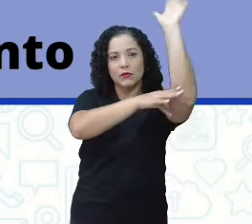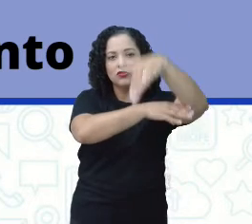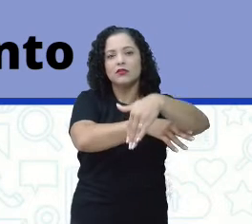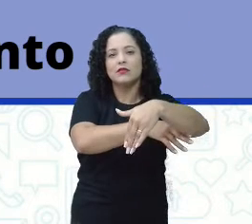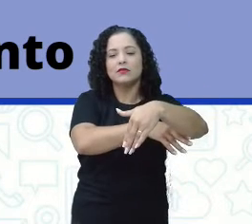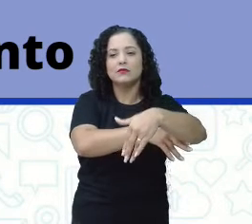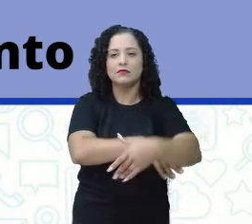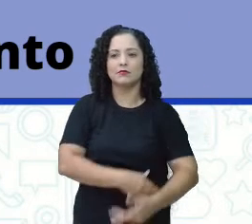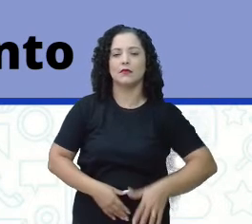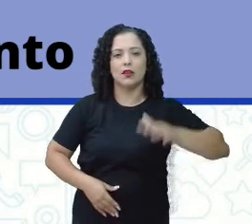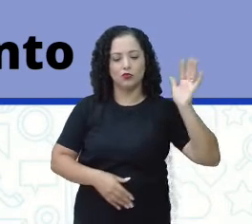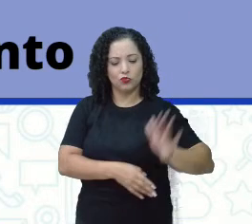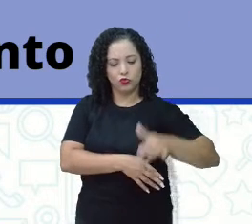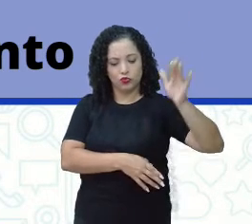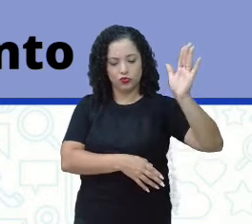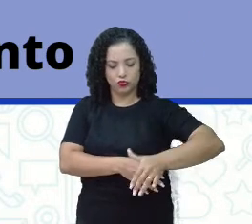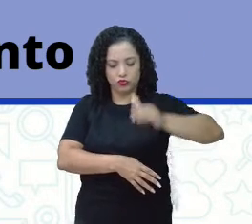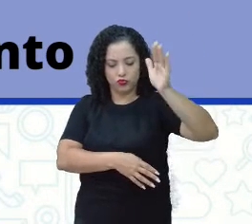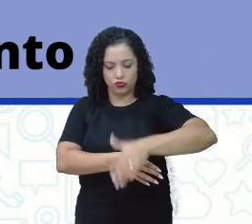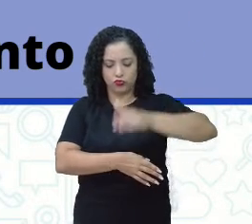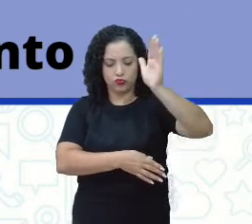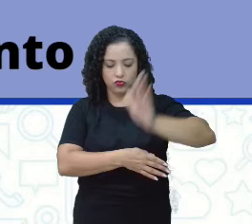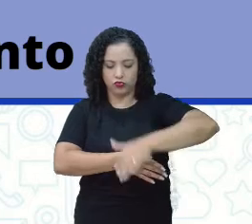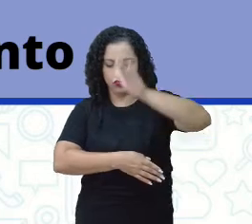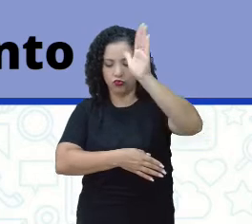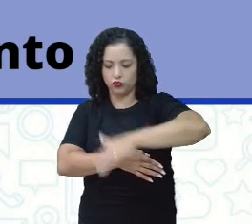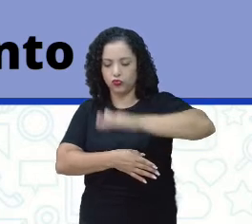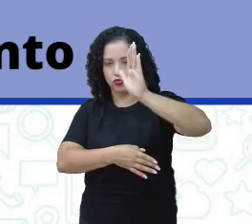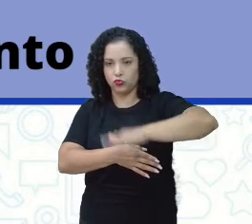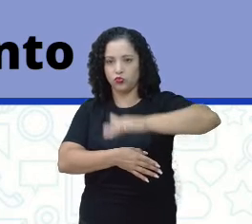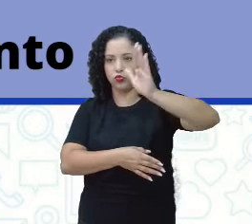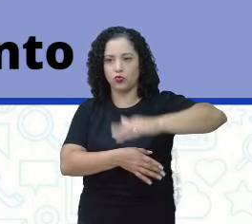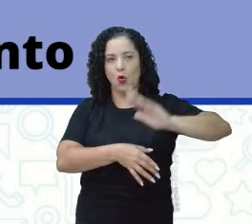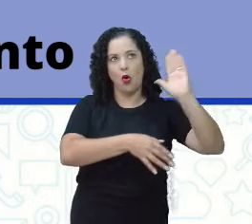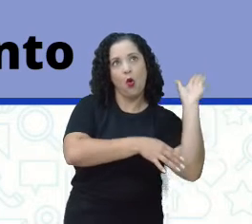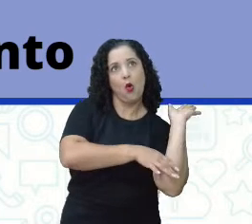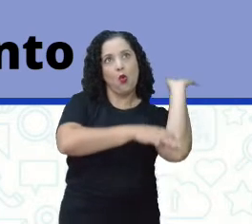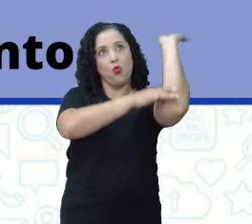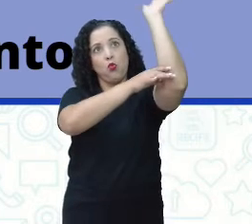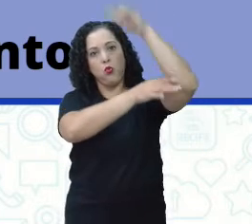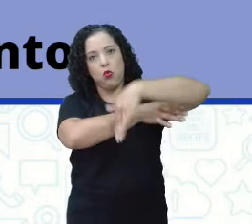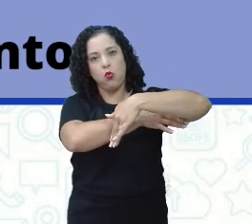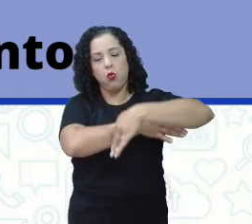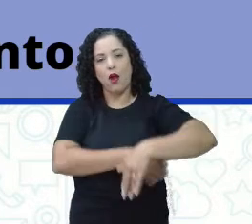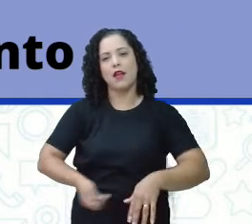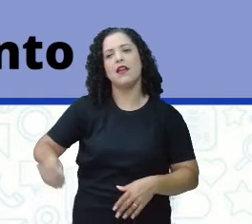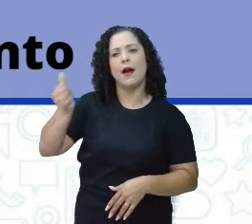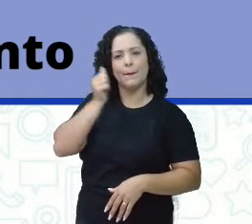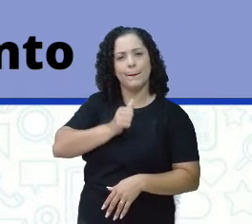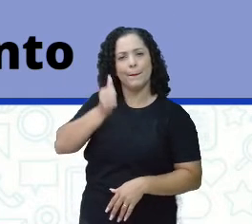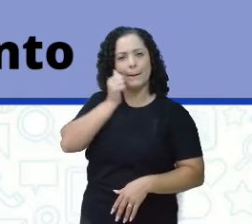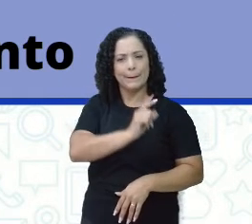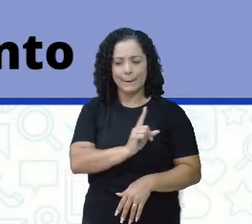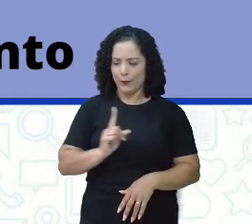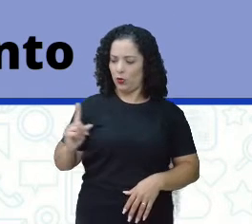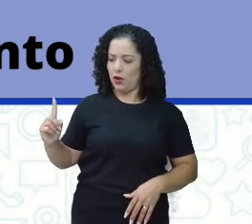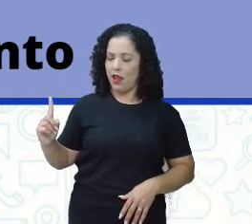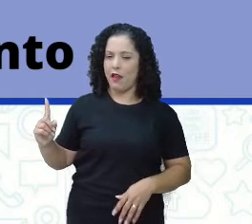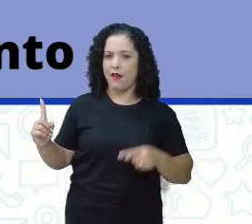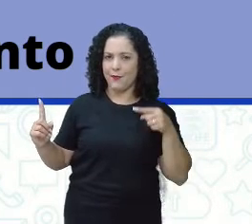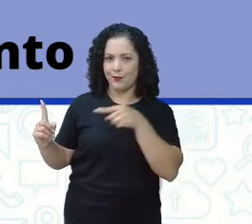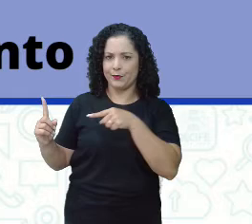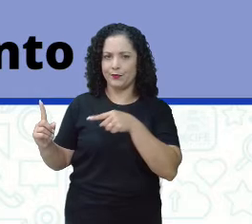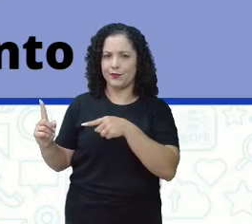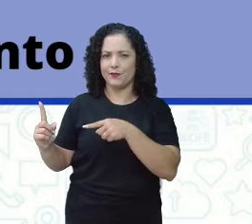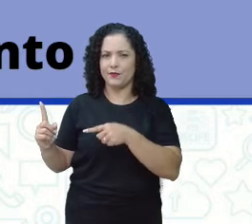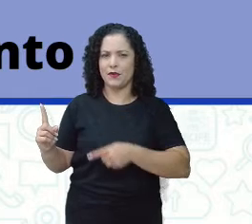aí, ó, batendo essa bola, vai fazer as jogadas dele, mas essa moça que está aí, próximo, né? À medida que